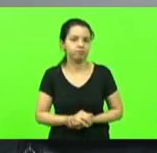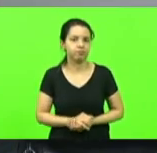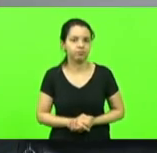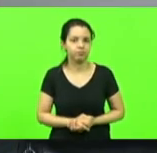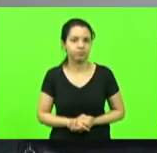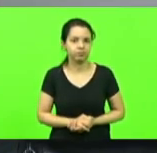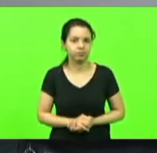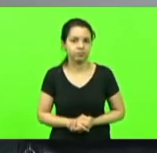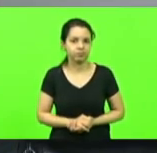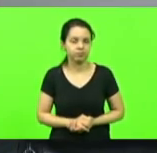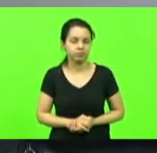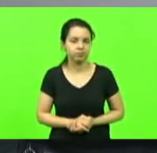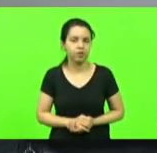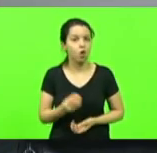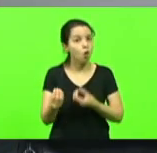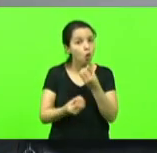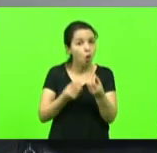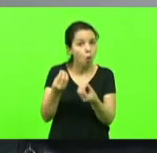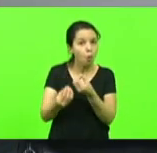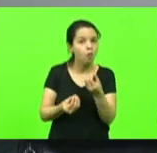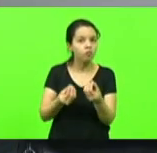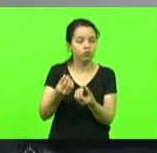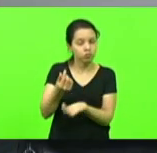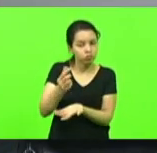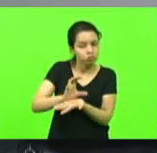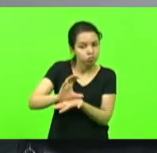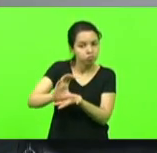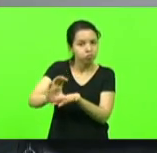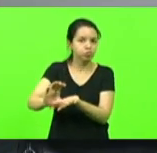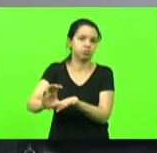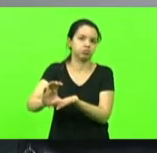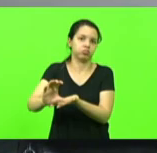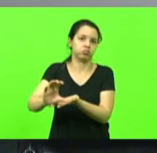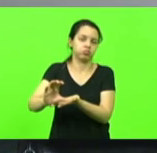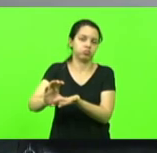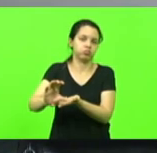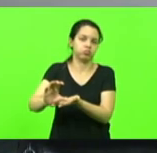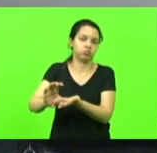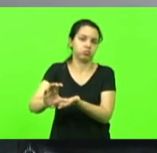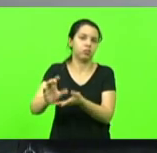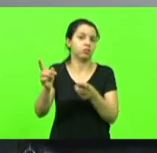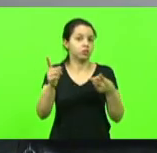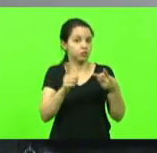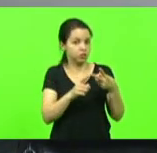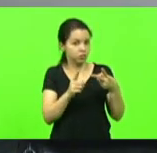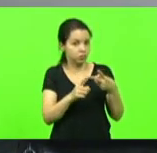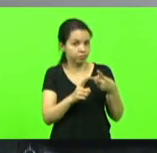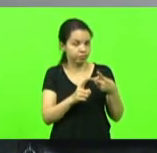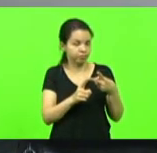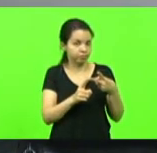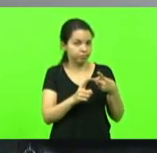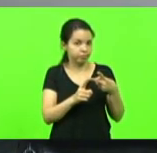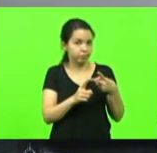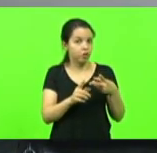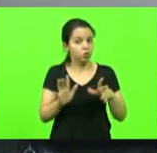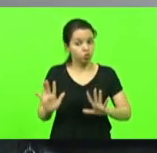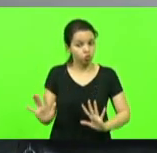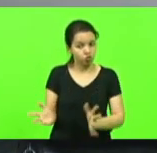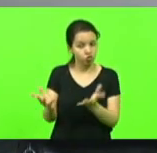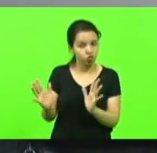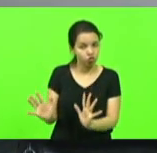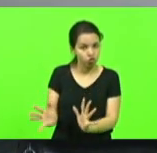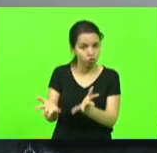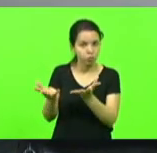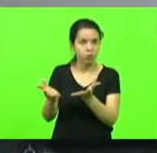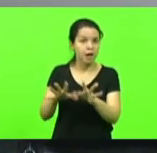a forma de financiamento e também do estímulo à